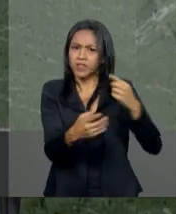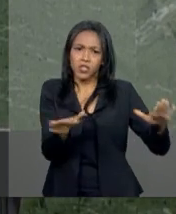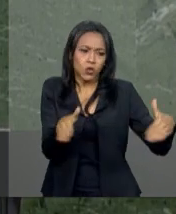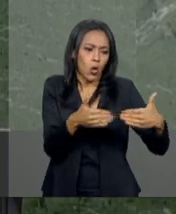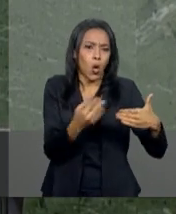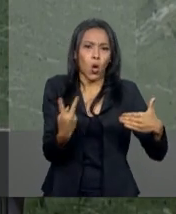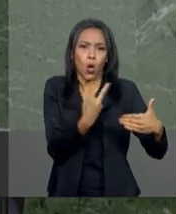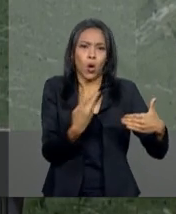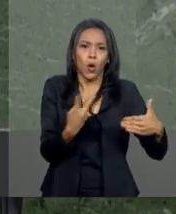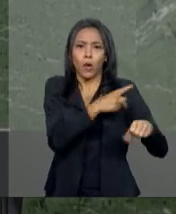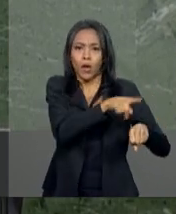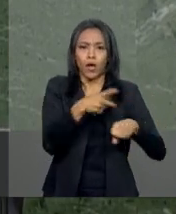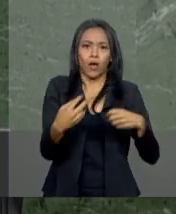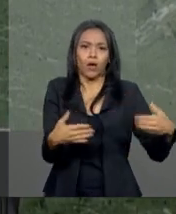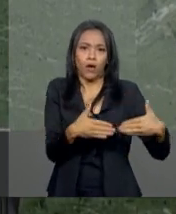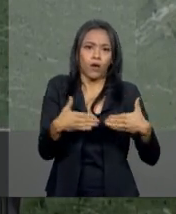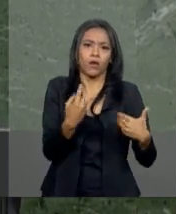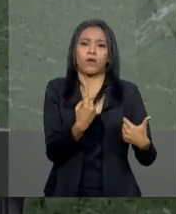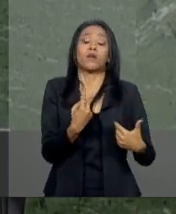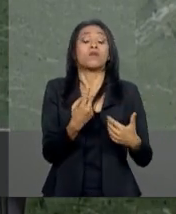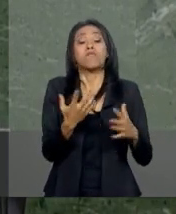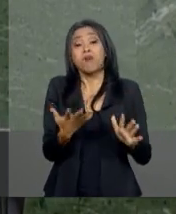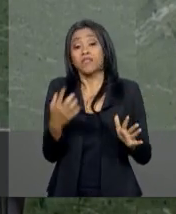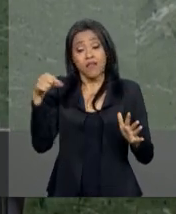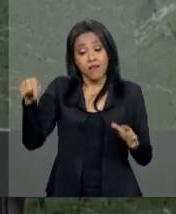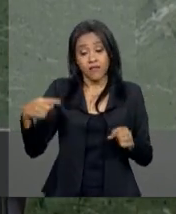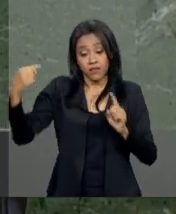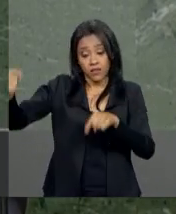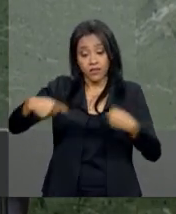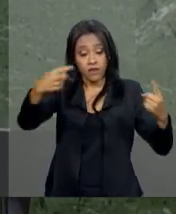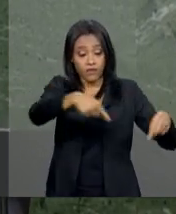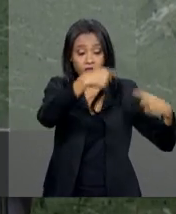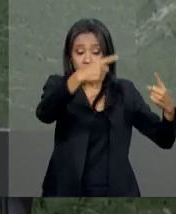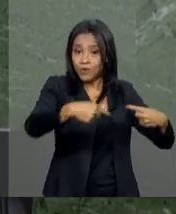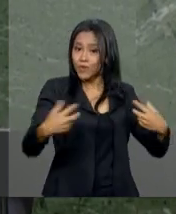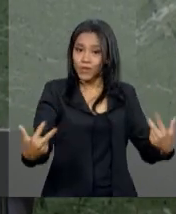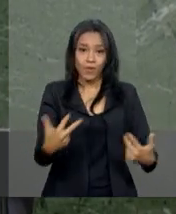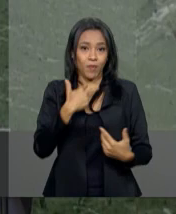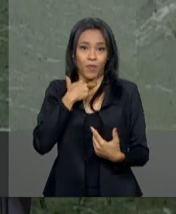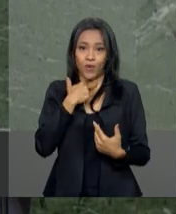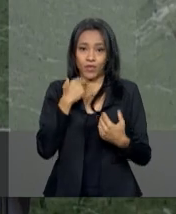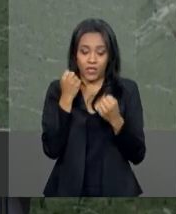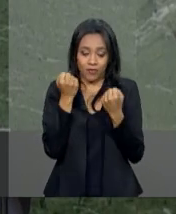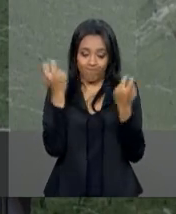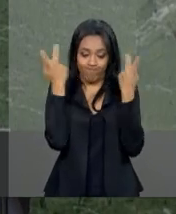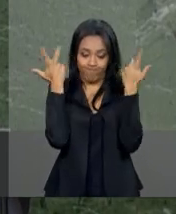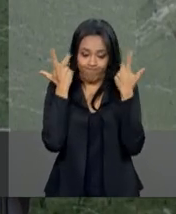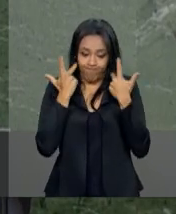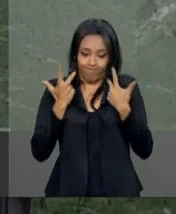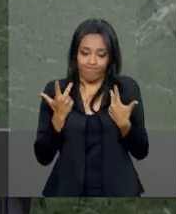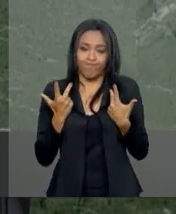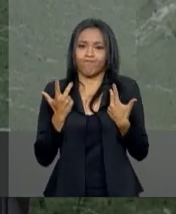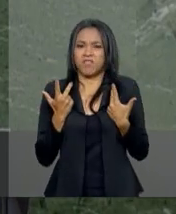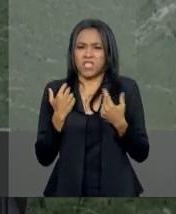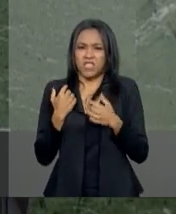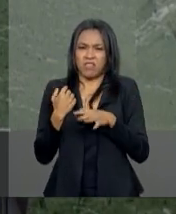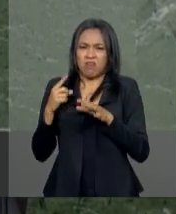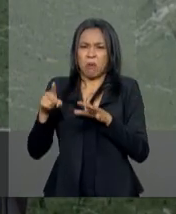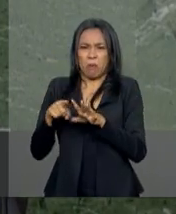esses desafios não devem nem podem nos intimidar isolacionismo